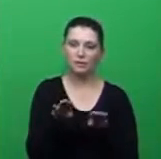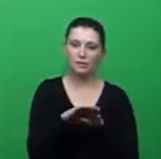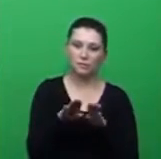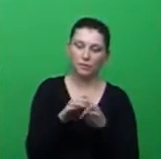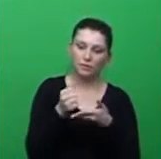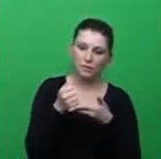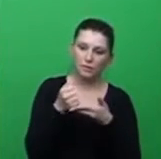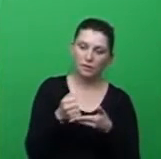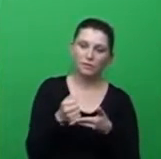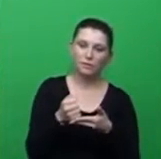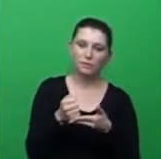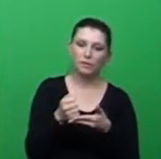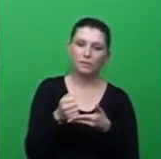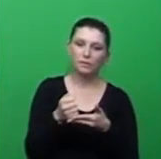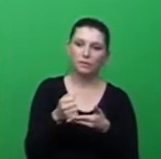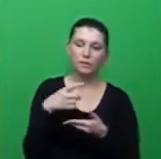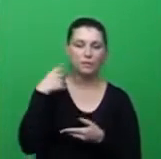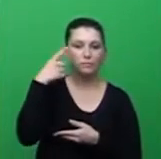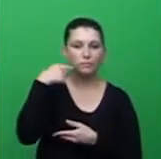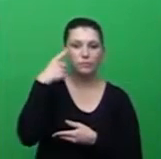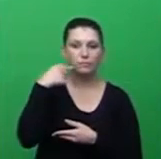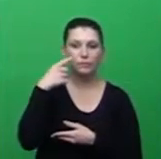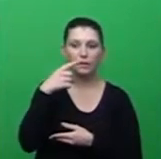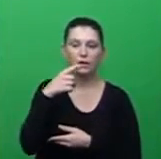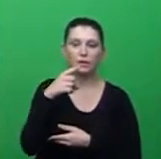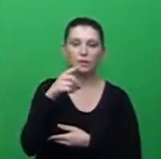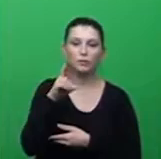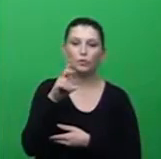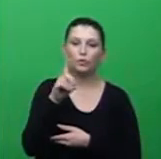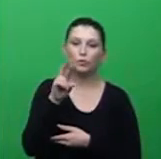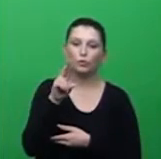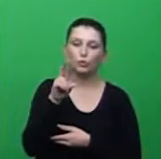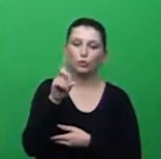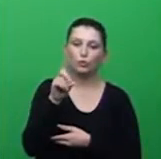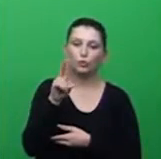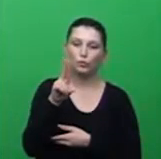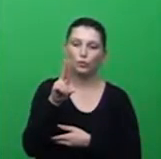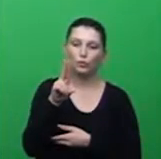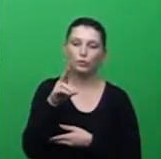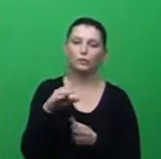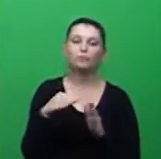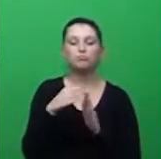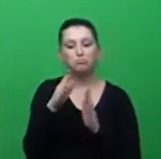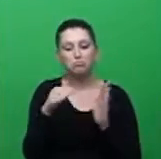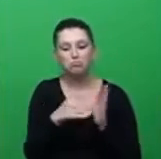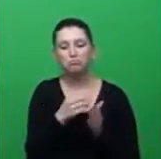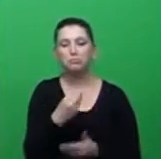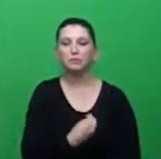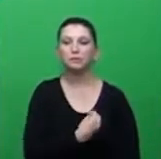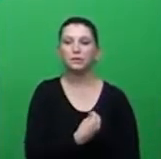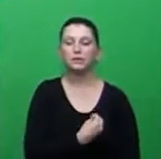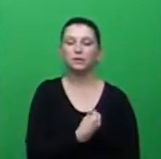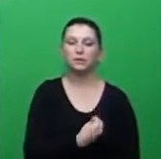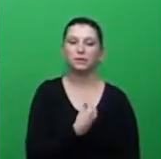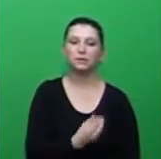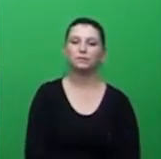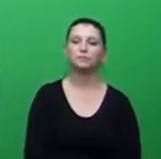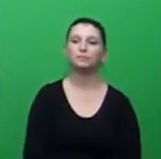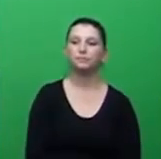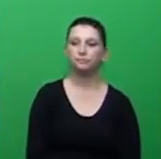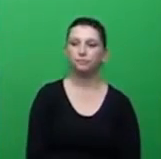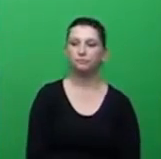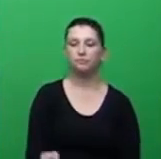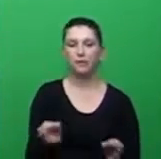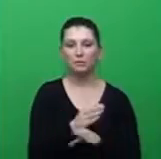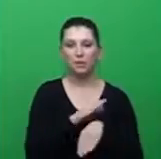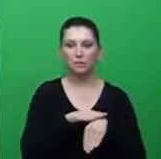do deputado Zé Milton Schaeffer, nosso amigo Dudu, todos que estão nos acompanhando via TV Cidadã também.